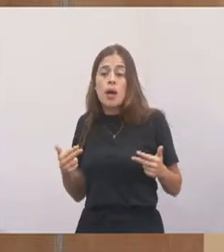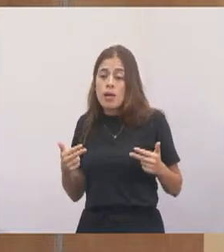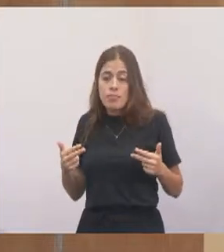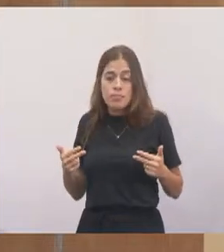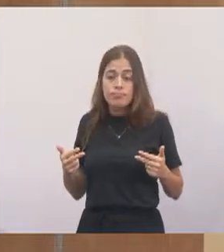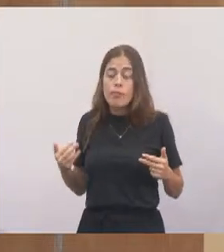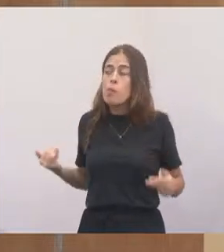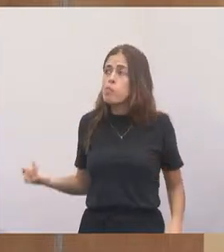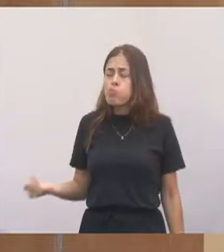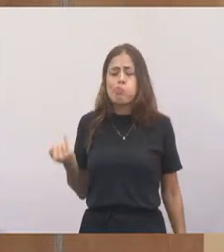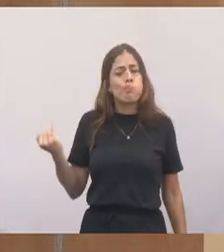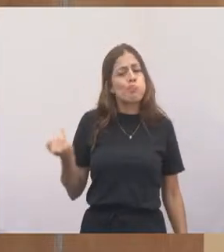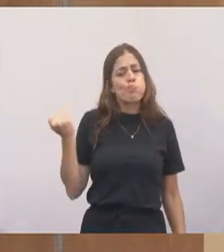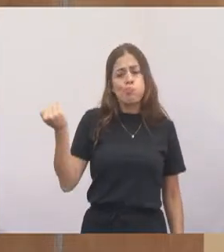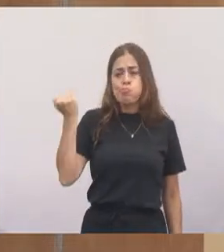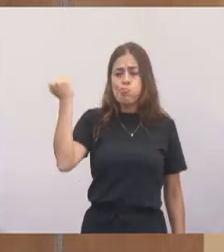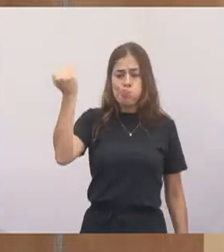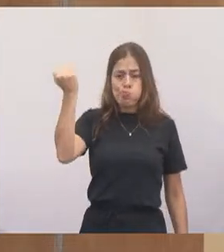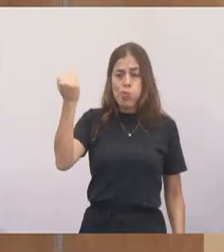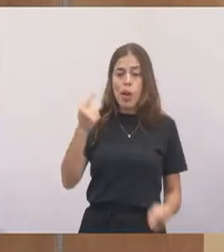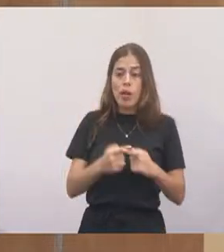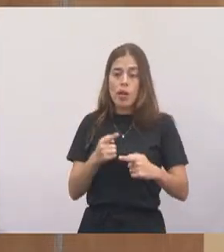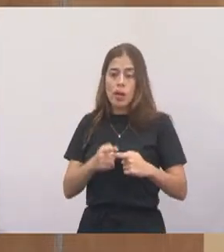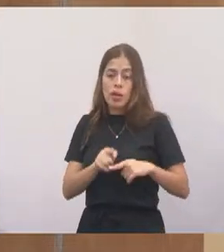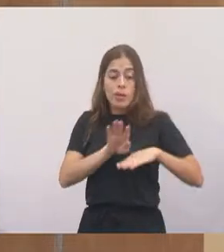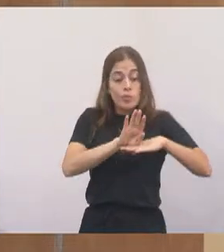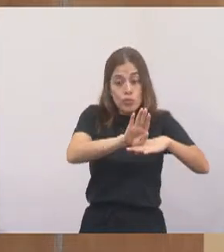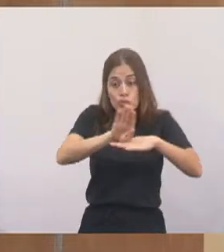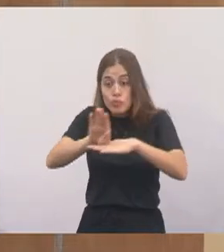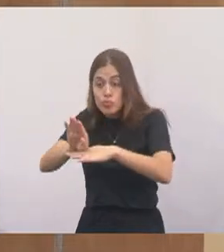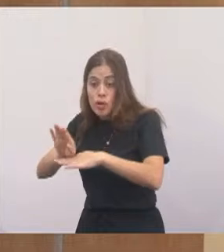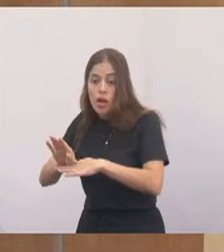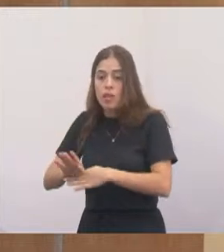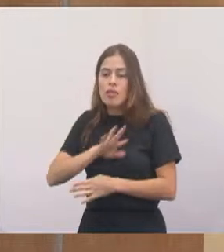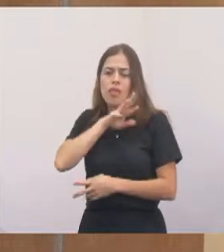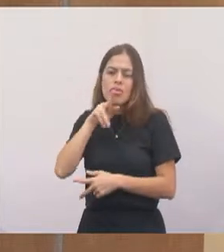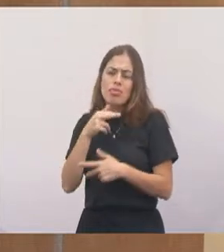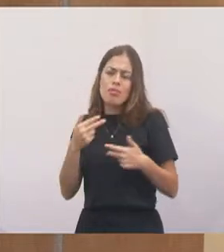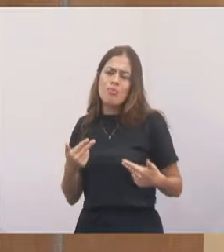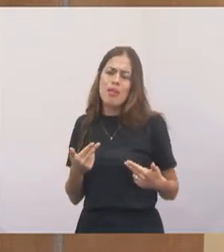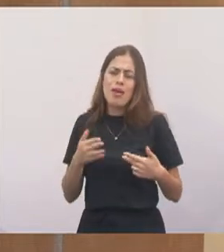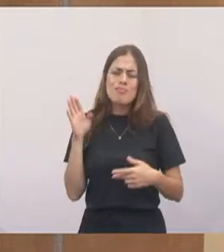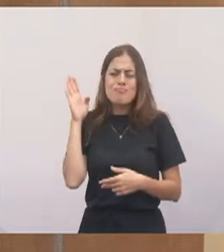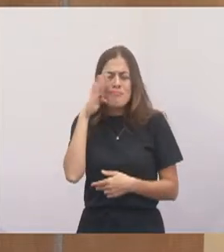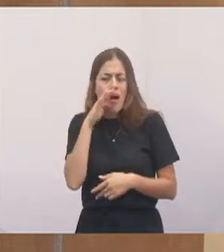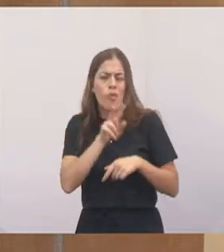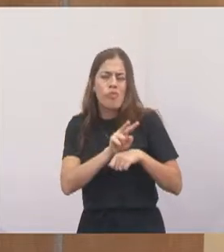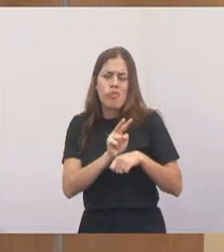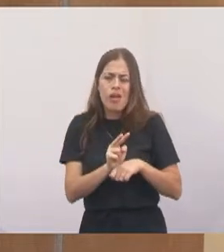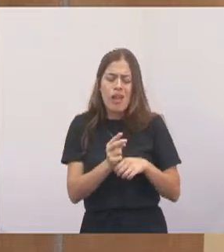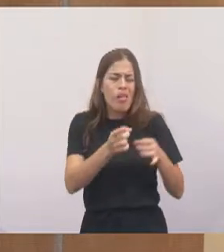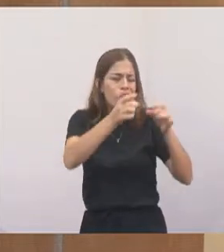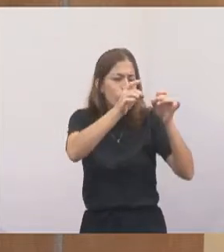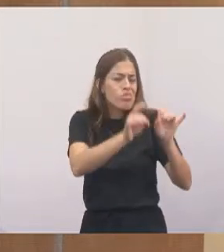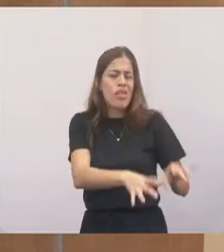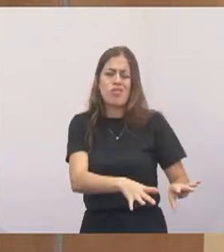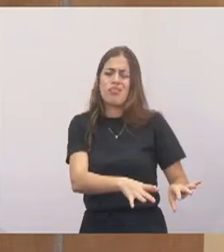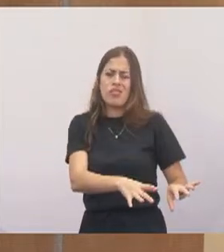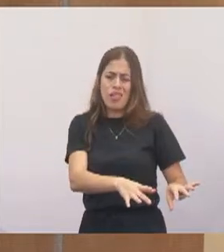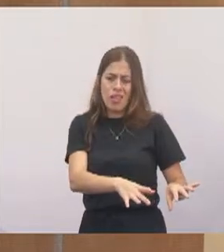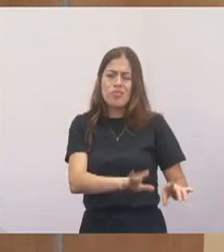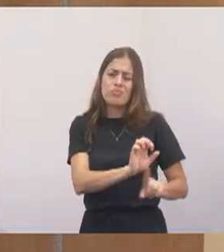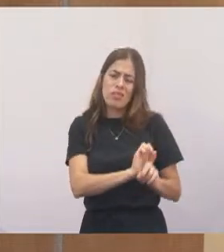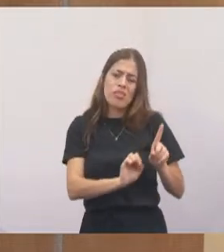é extremamente importante, porque ajudam muitas vezes animais maltratados, abandonados ou negligenciados